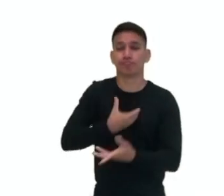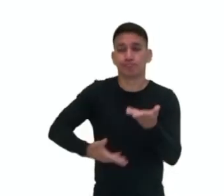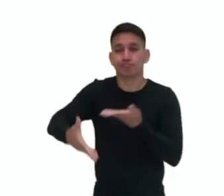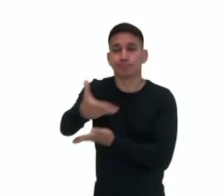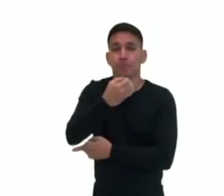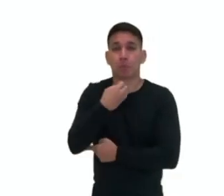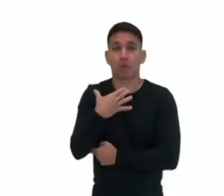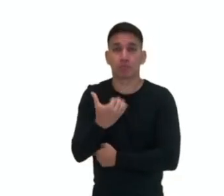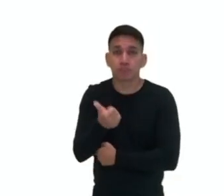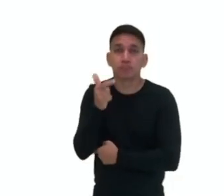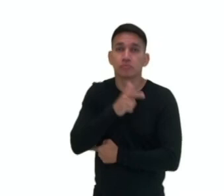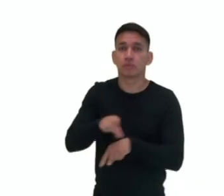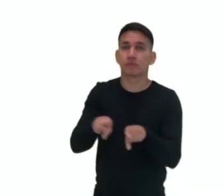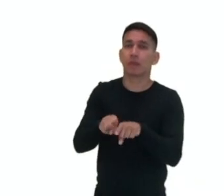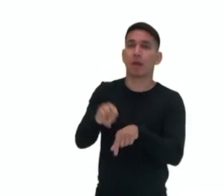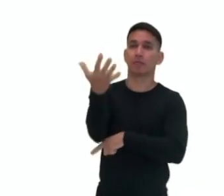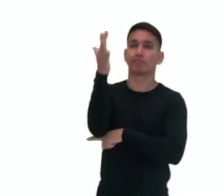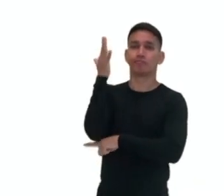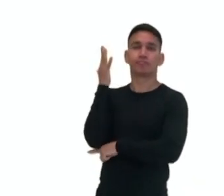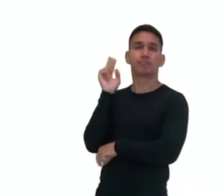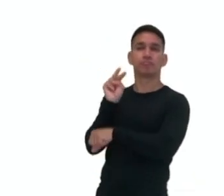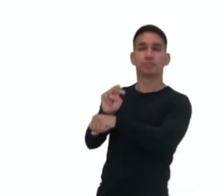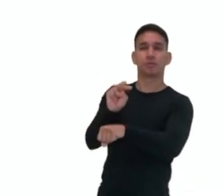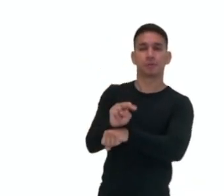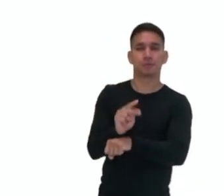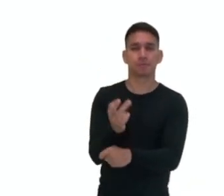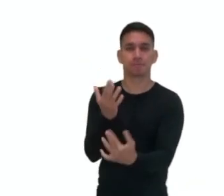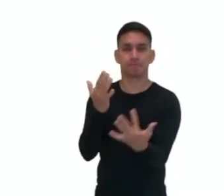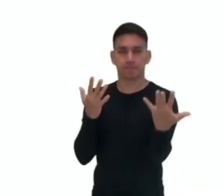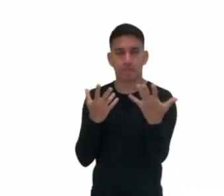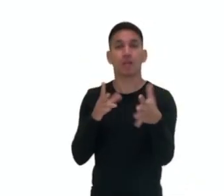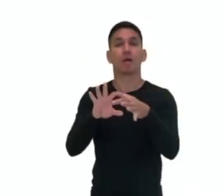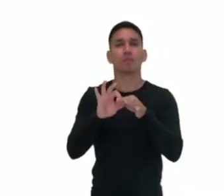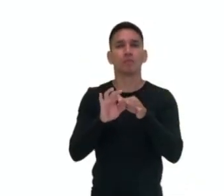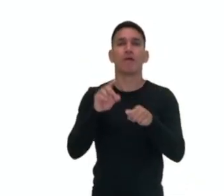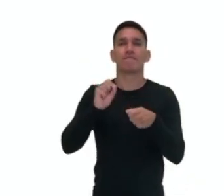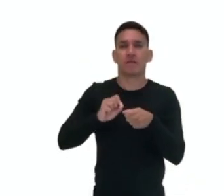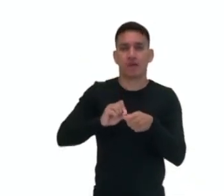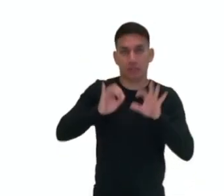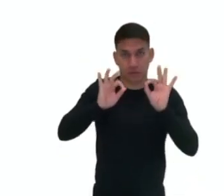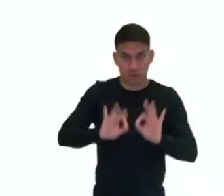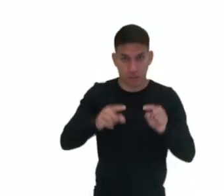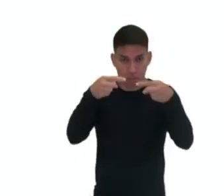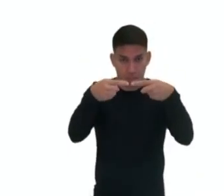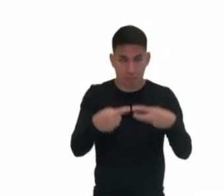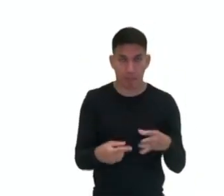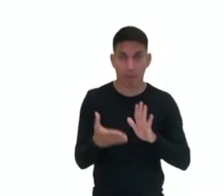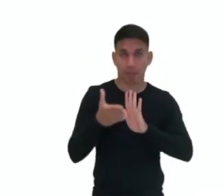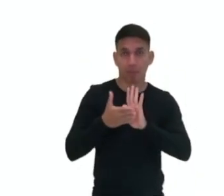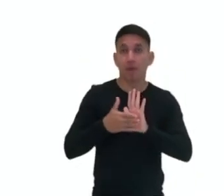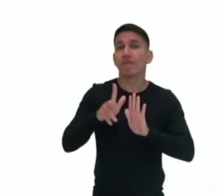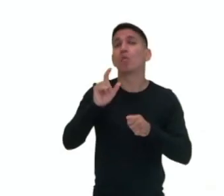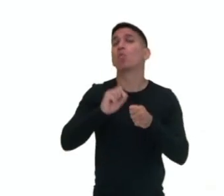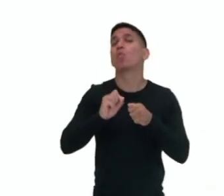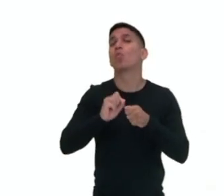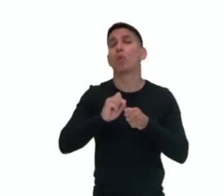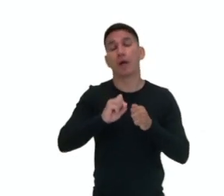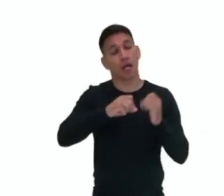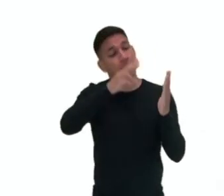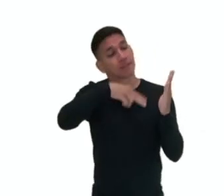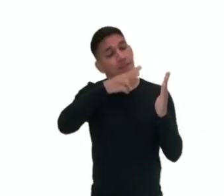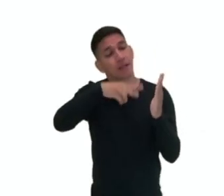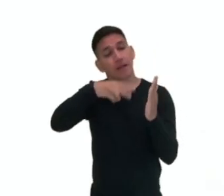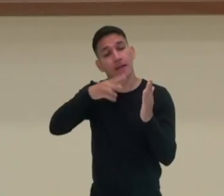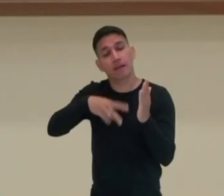Então, faz direitinho a proposta e aí o que você vai fazer? vai ler os textos motivadores